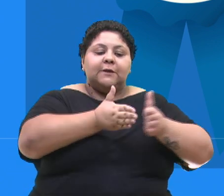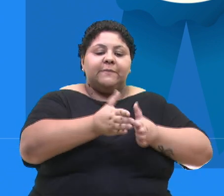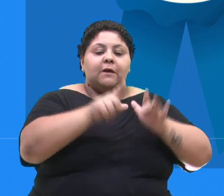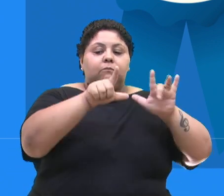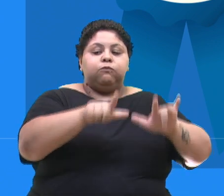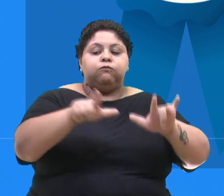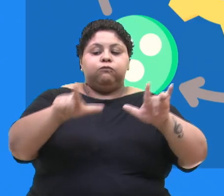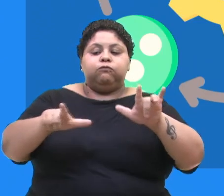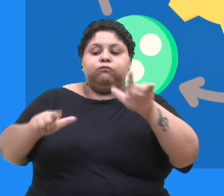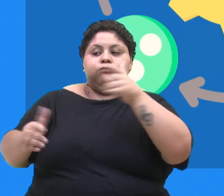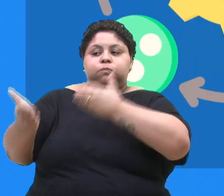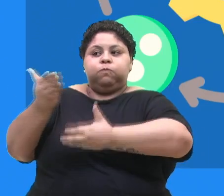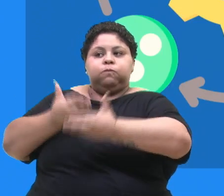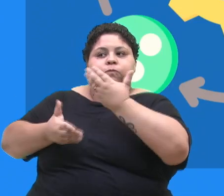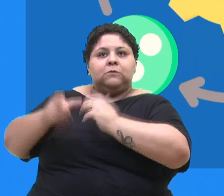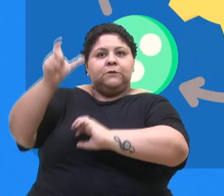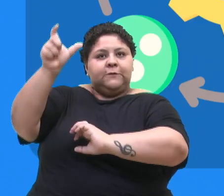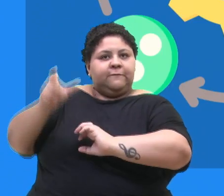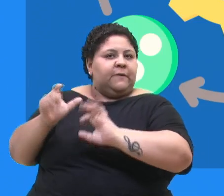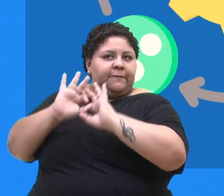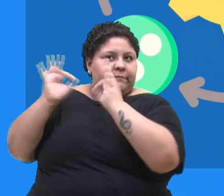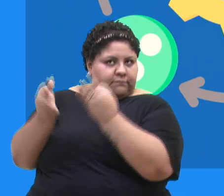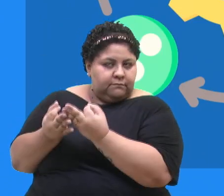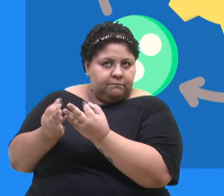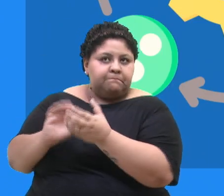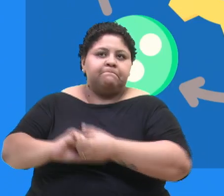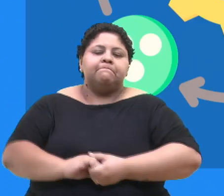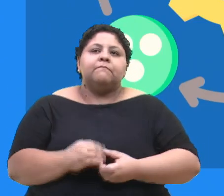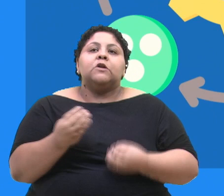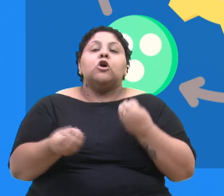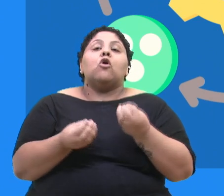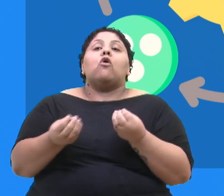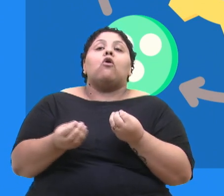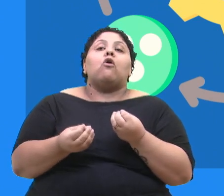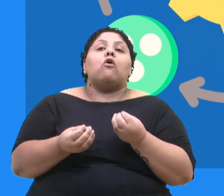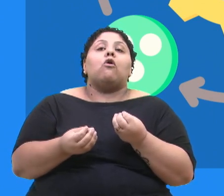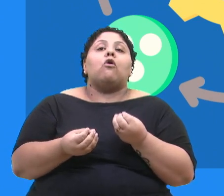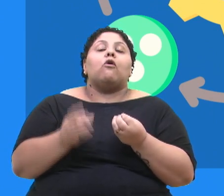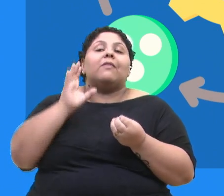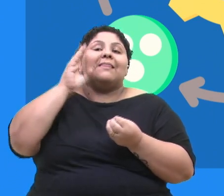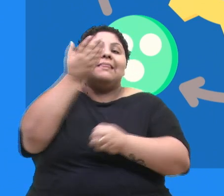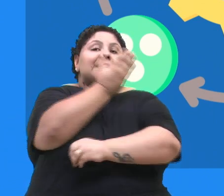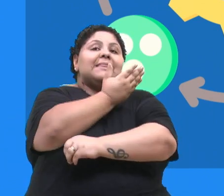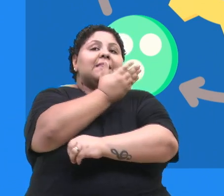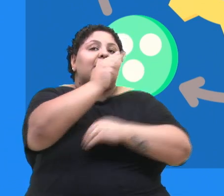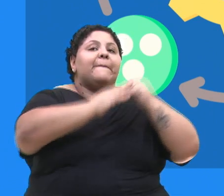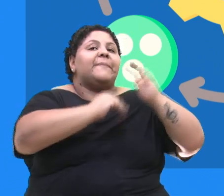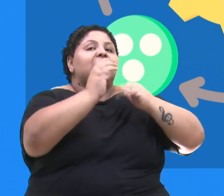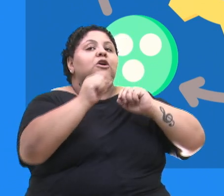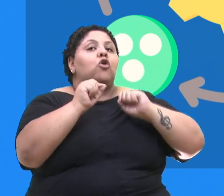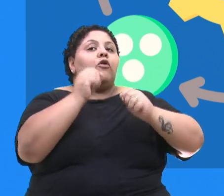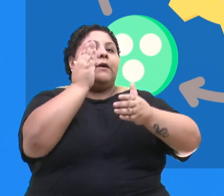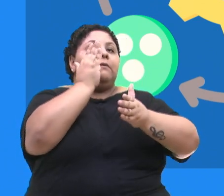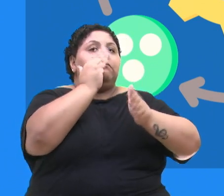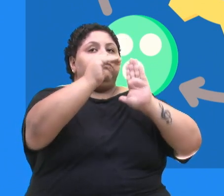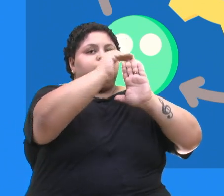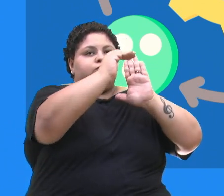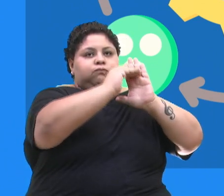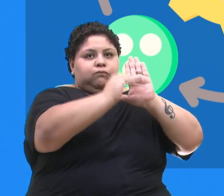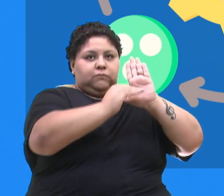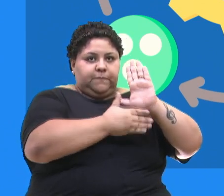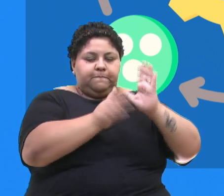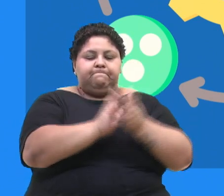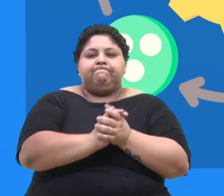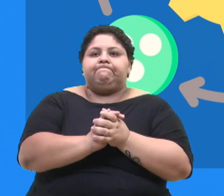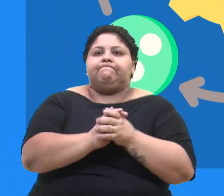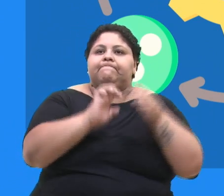para receber aquelas famílias. E como é que vai funcionar na prática, pessoal? Quais são as etapas, né? As